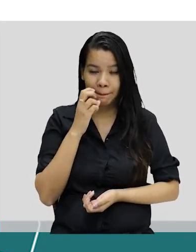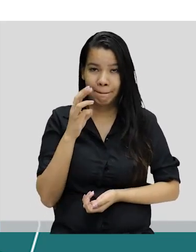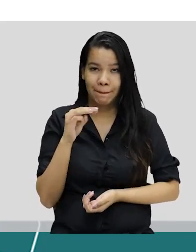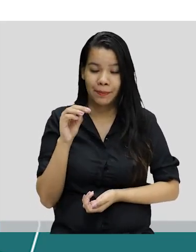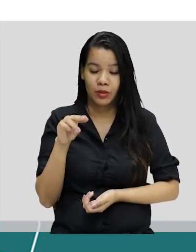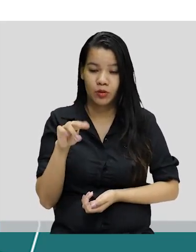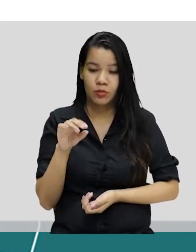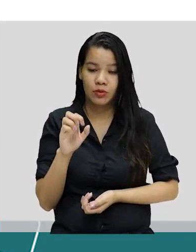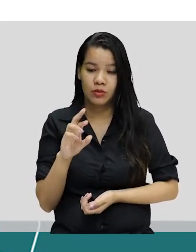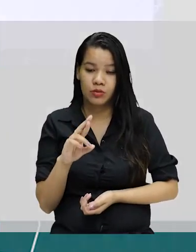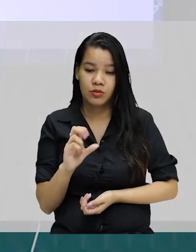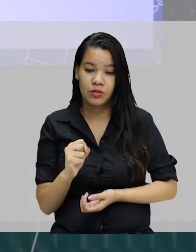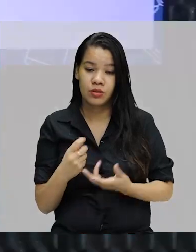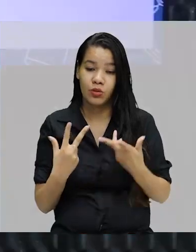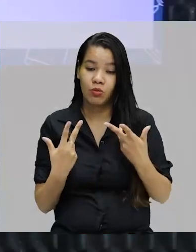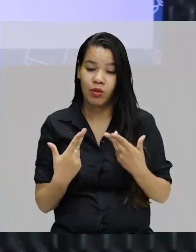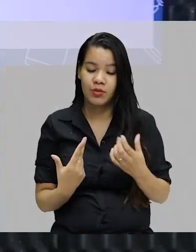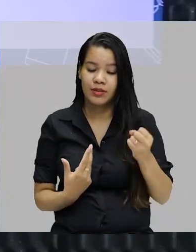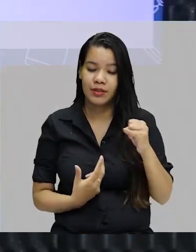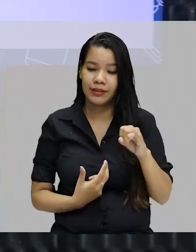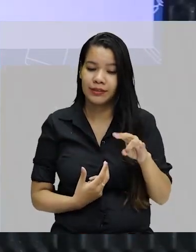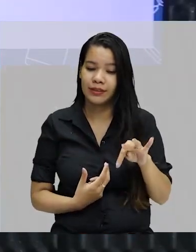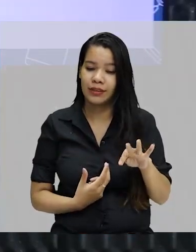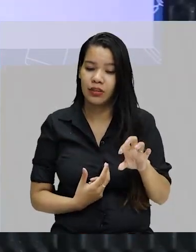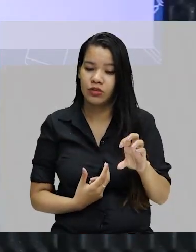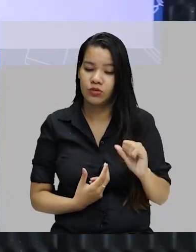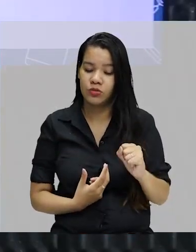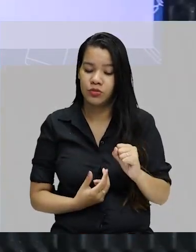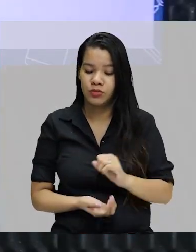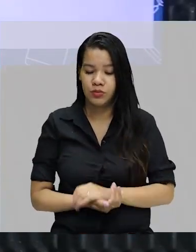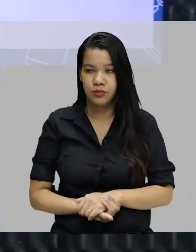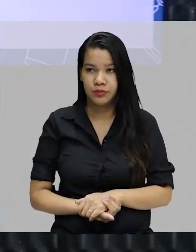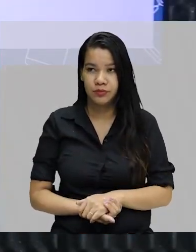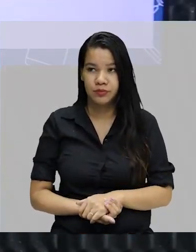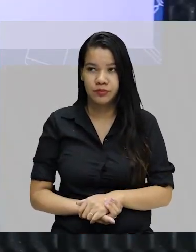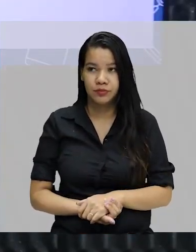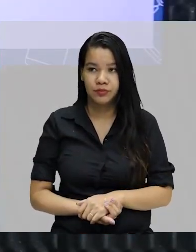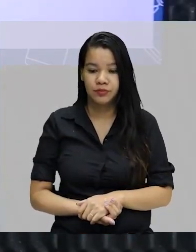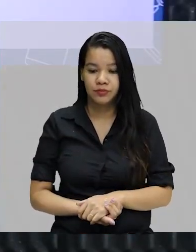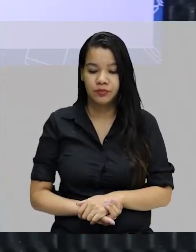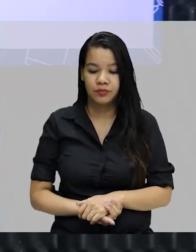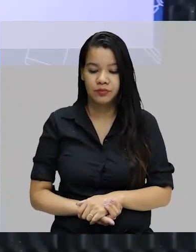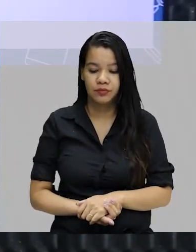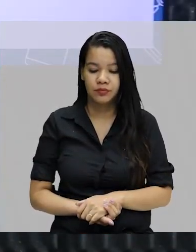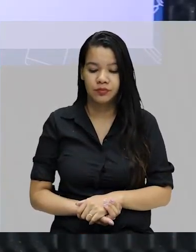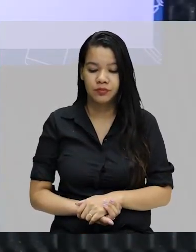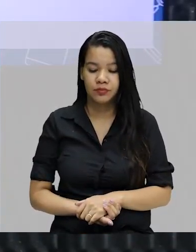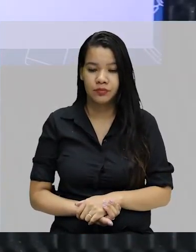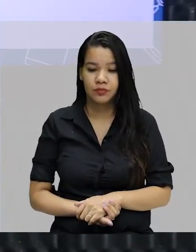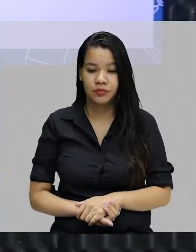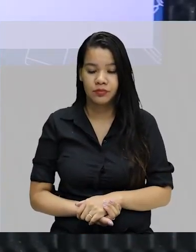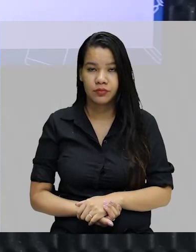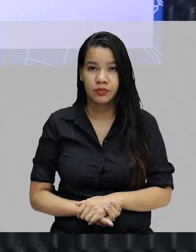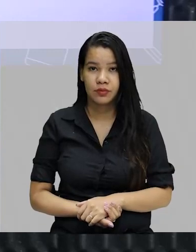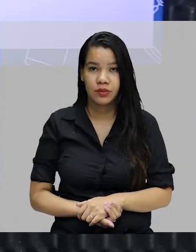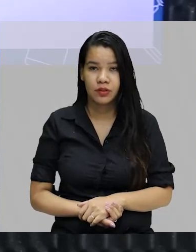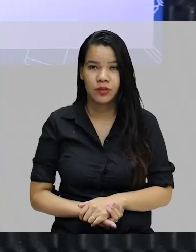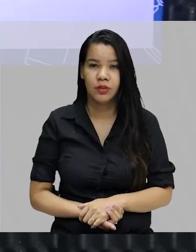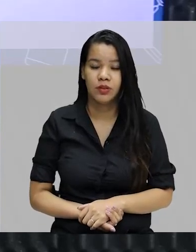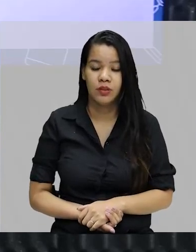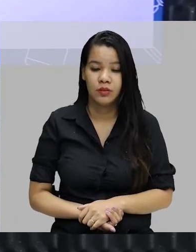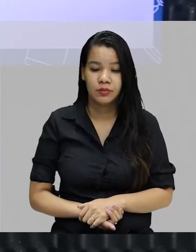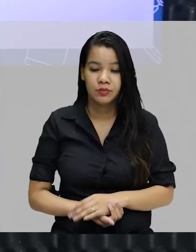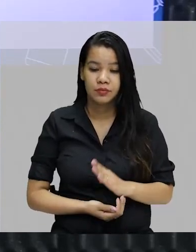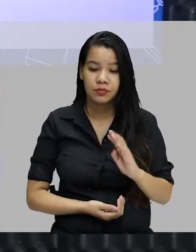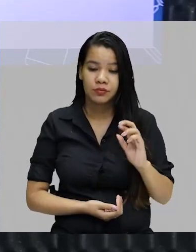polímeros sintéticos, tudo bem? Assim como nos polímeros sintéticos. Então, o monômero da borracha natural